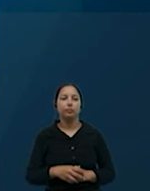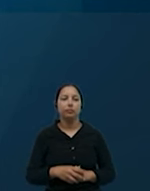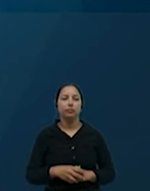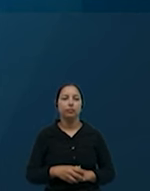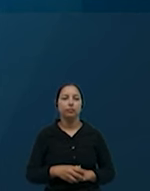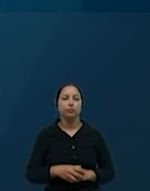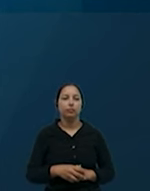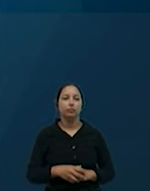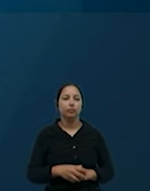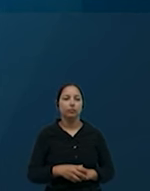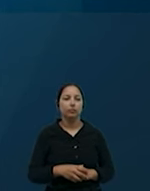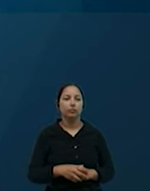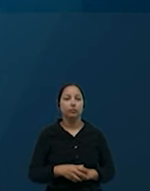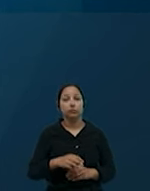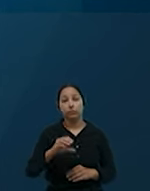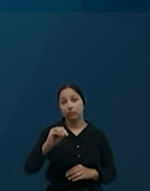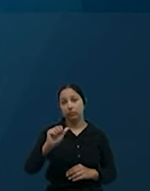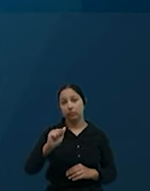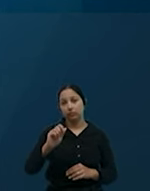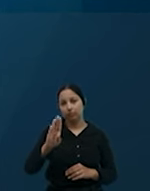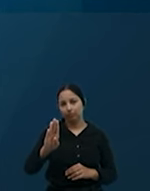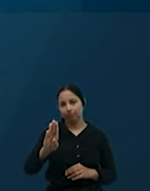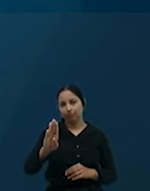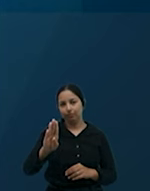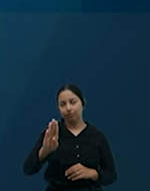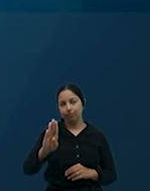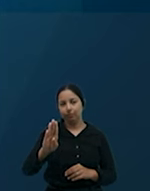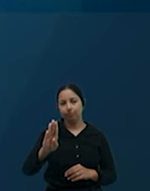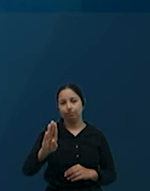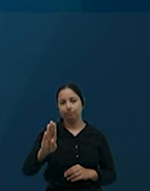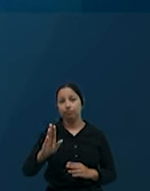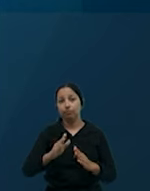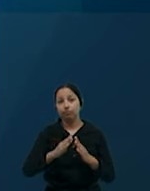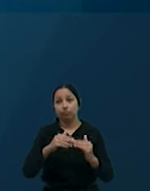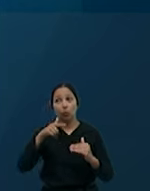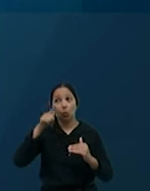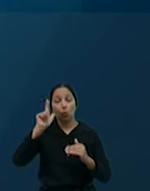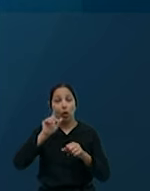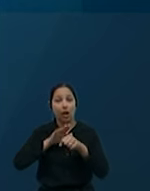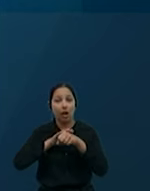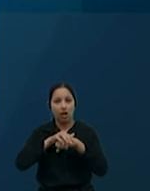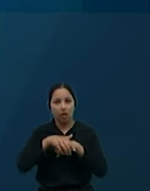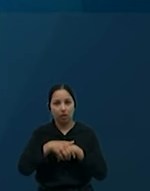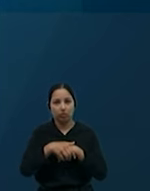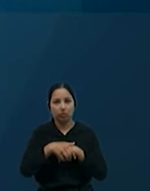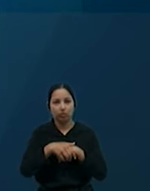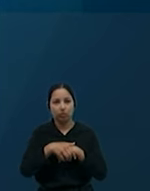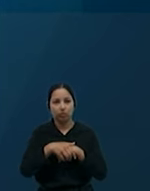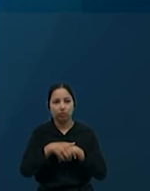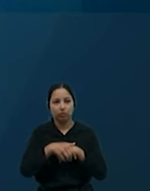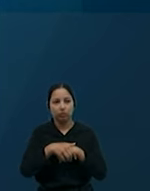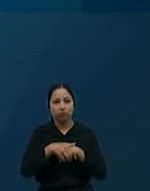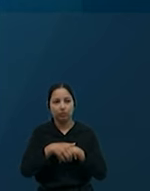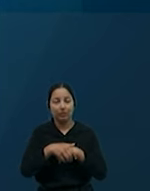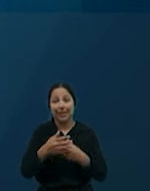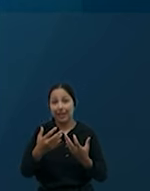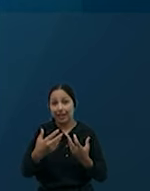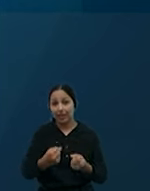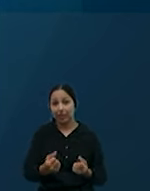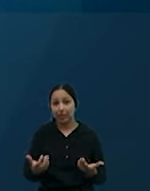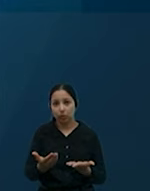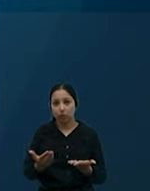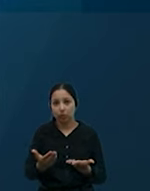Ordem dos Advogados do Brasil pediu na noite de ontem que fosse admitida como amiga da corte. E eu admiti, hoje eu